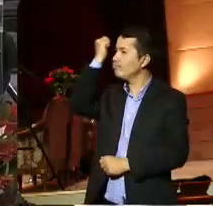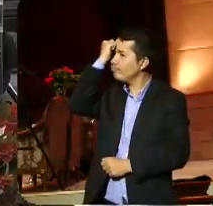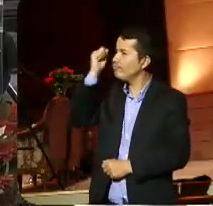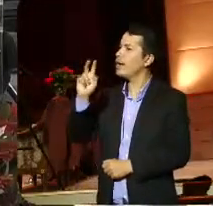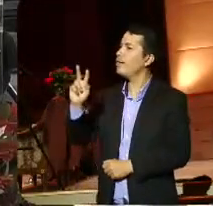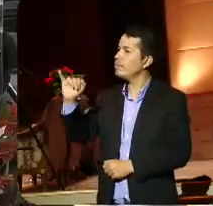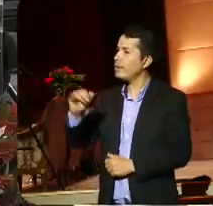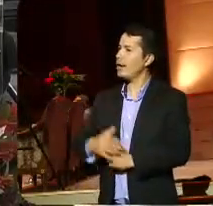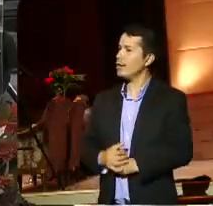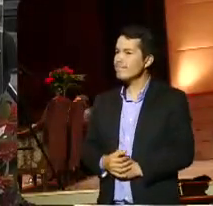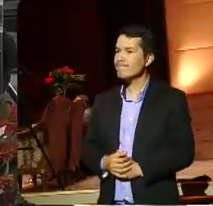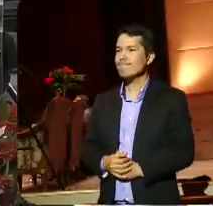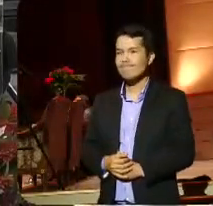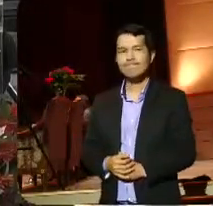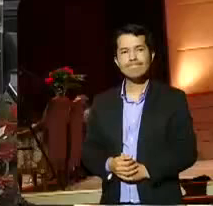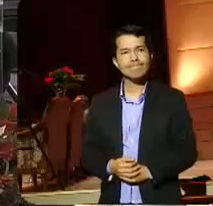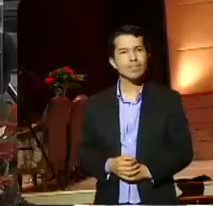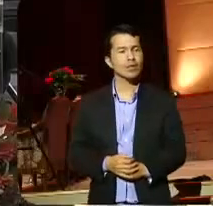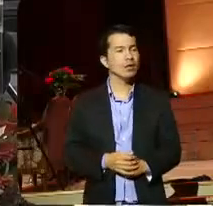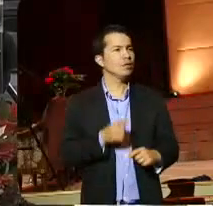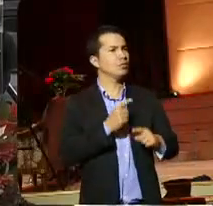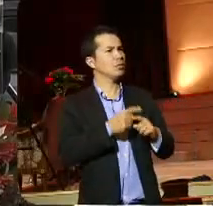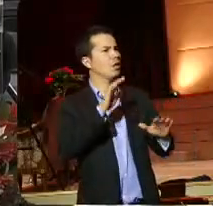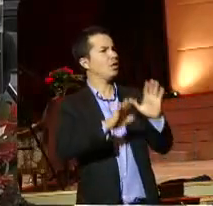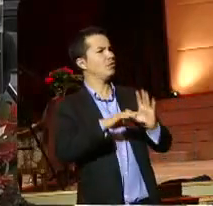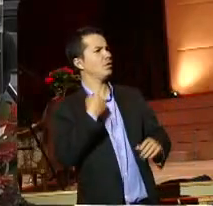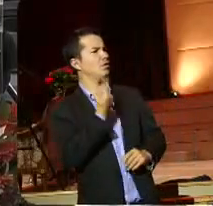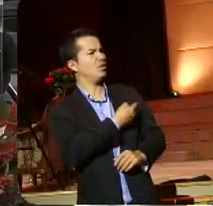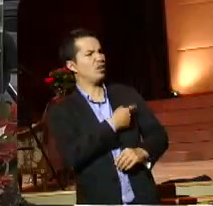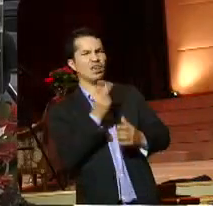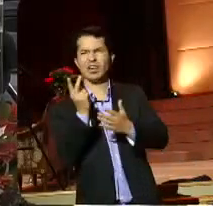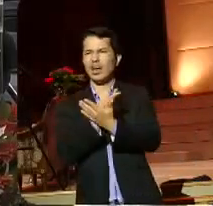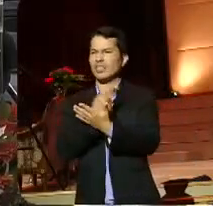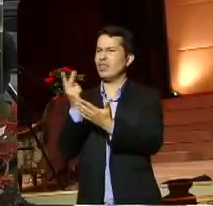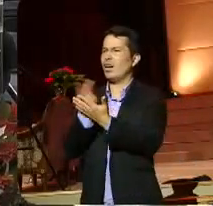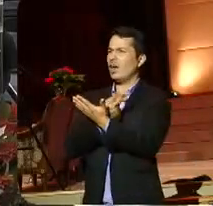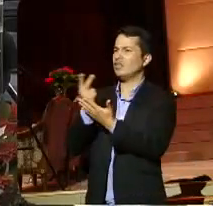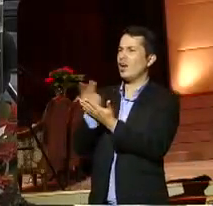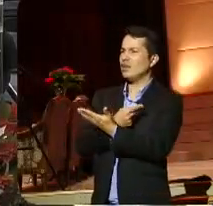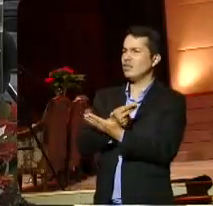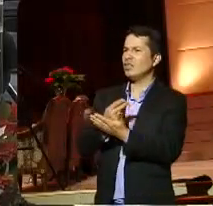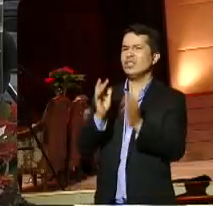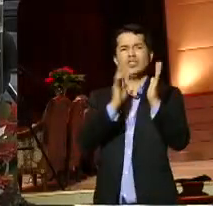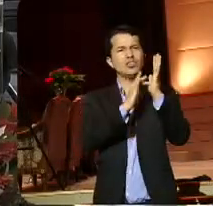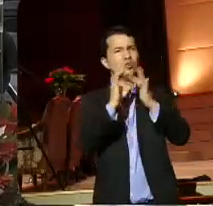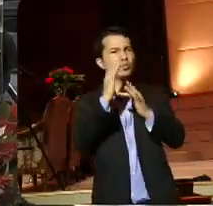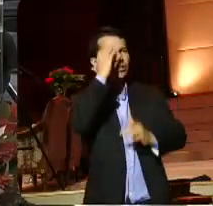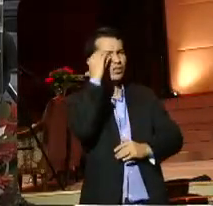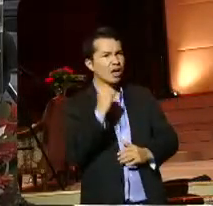só predissesse a falha, ele seria muito semelhante a tanta gente hoje que tem um discurso